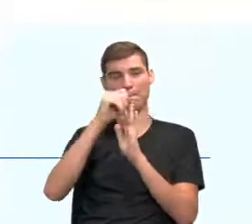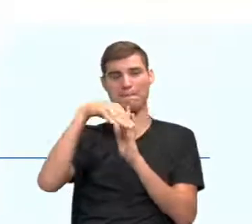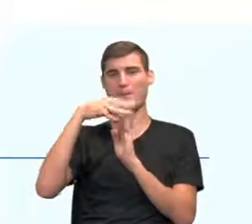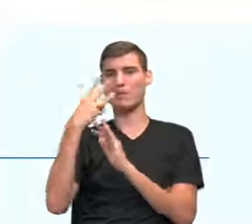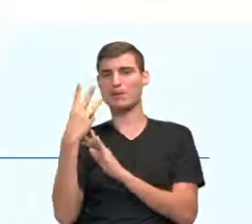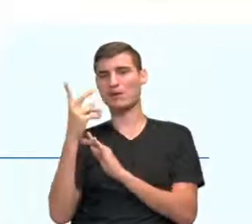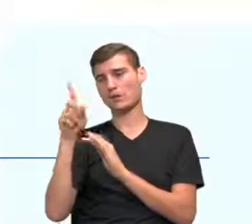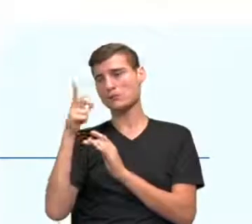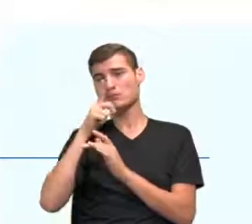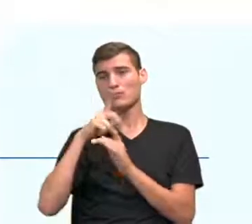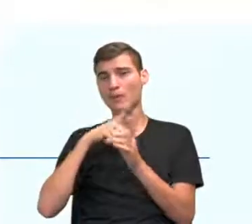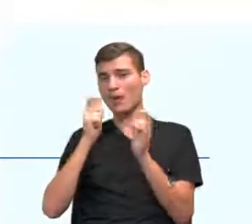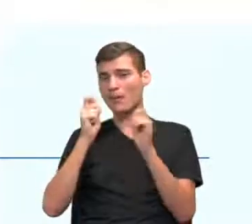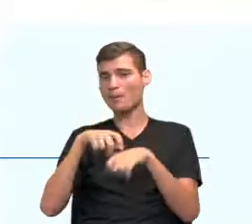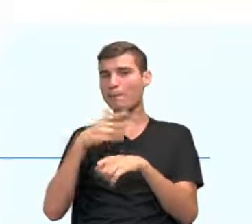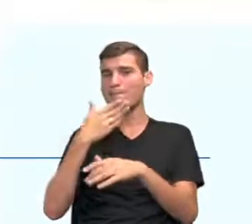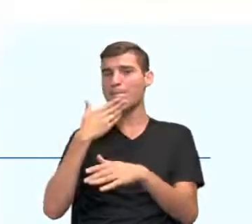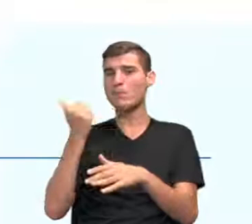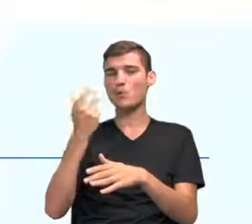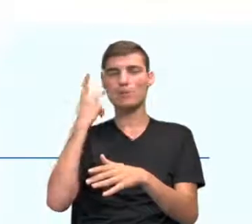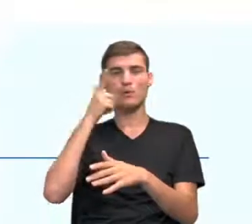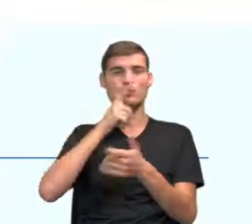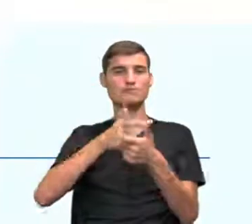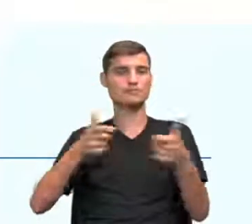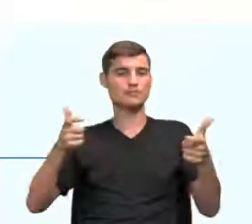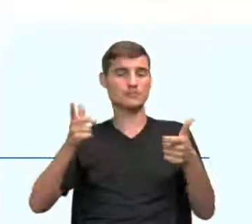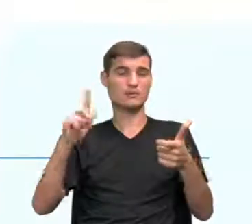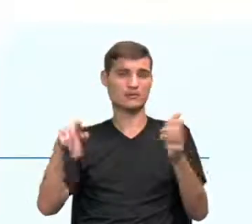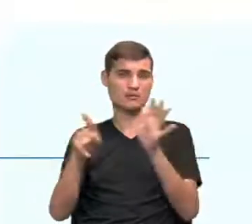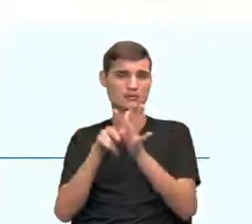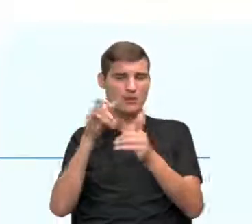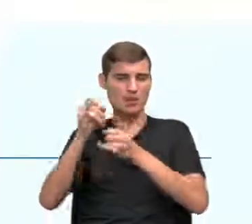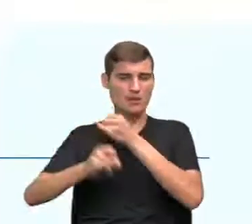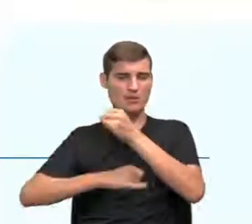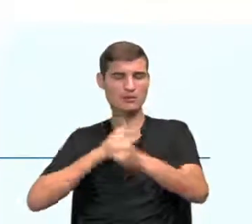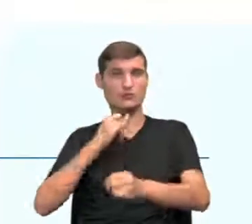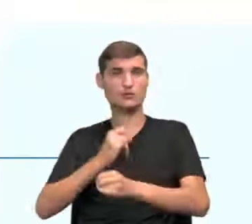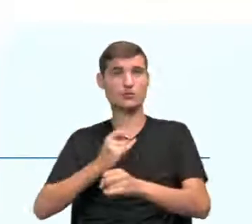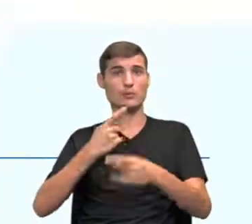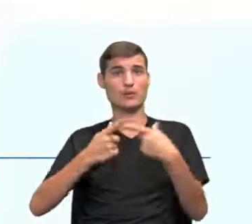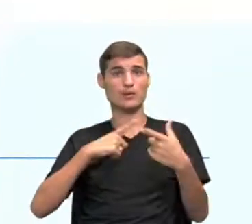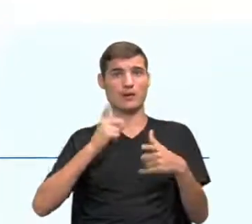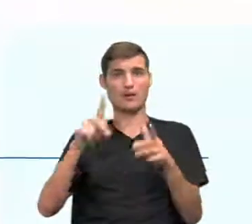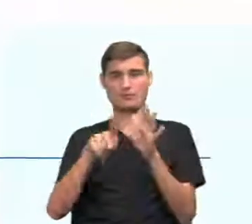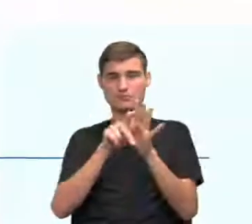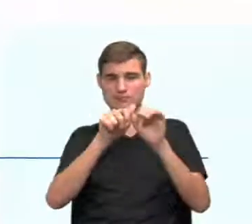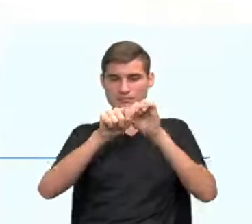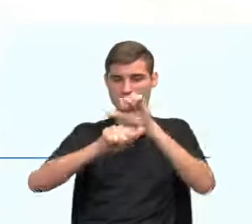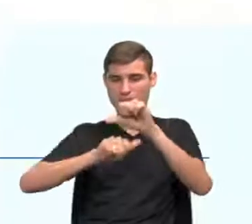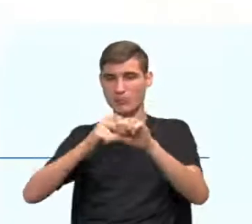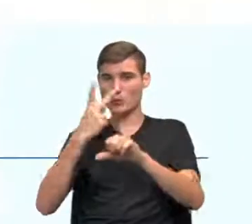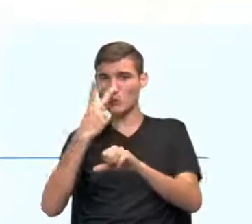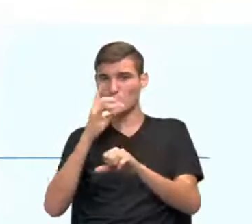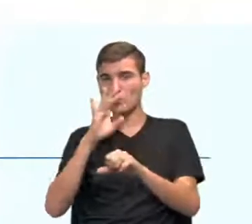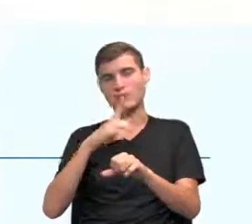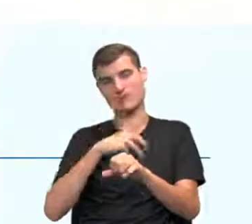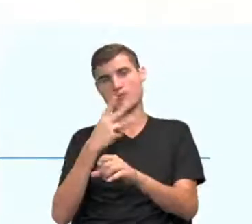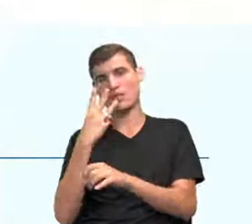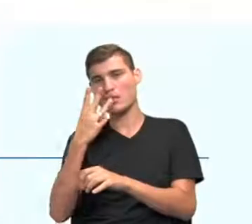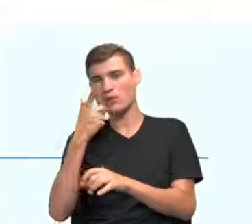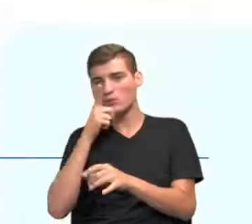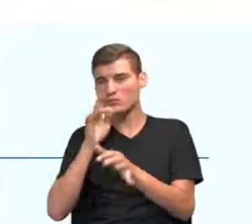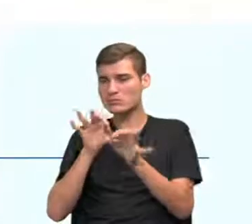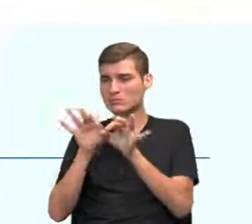uma capacidade maior. Porque em vez de ter um pulse amplitude modulation com 2 intensidades, eu vou ter com 3,